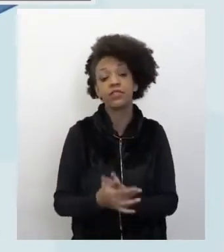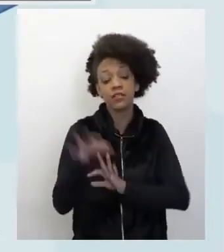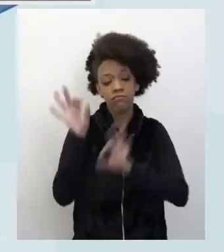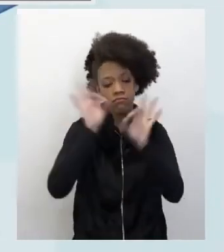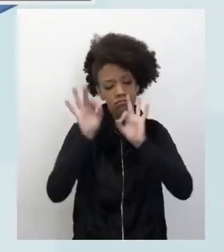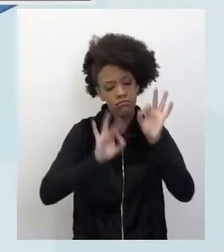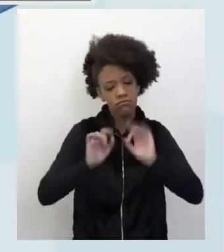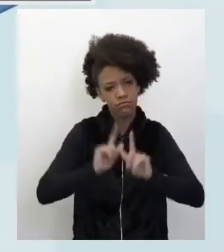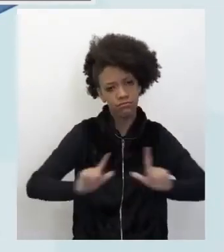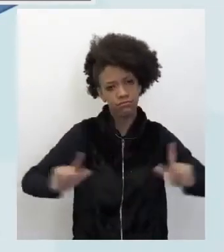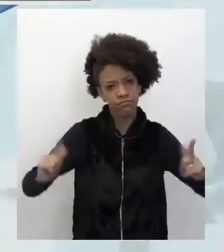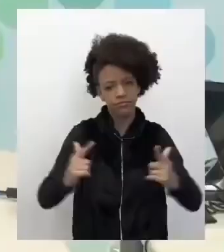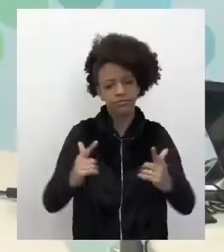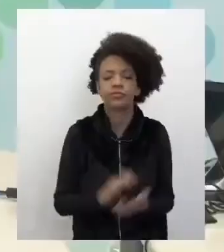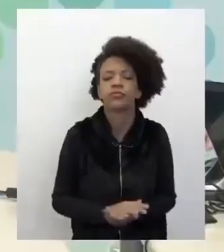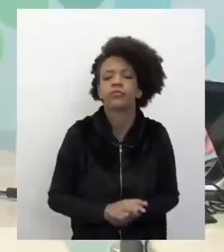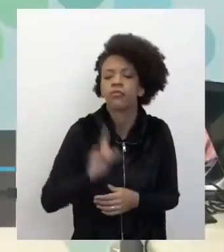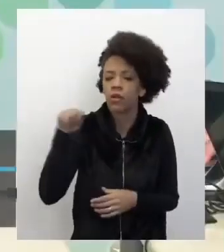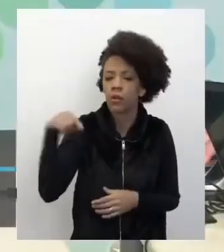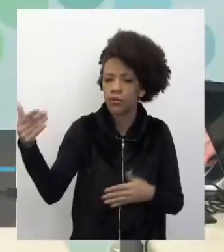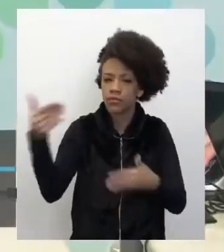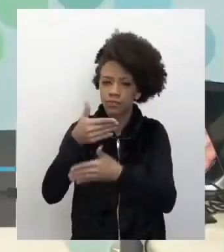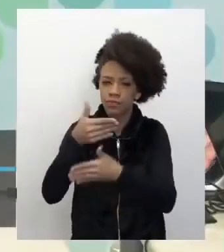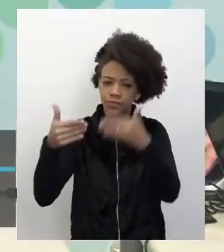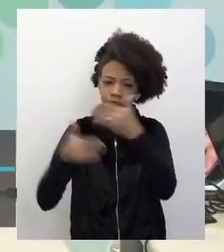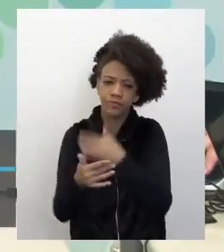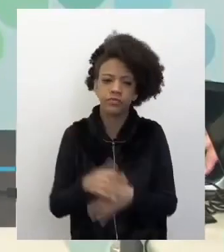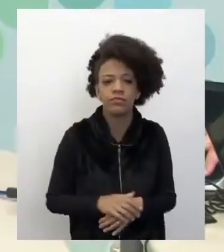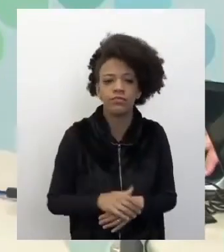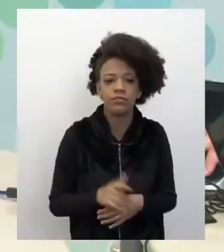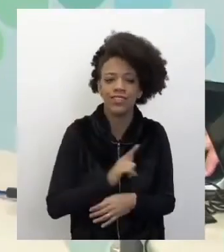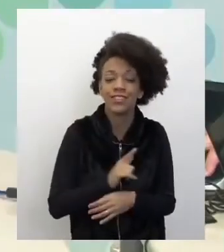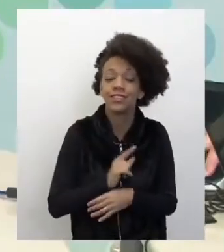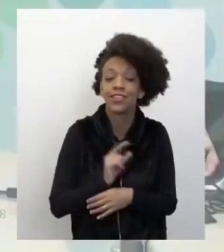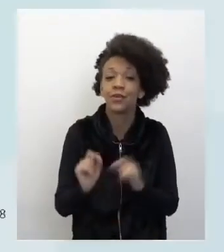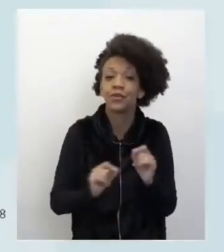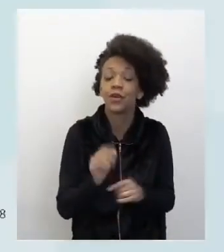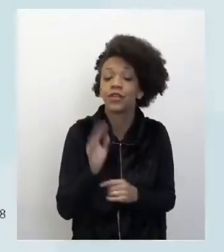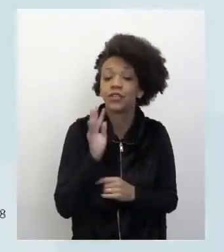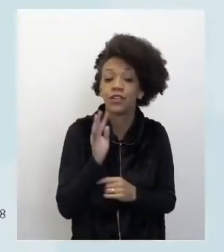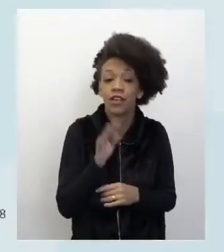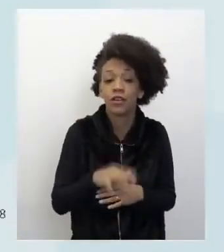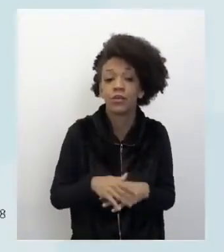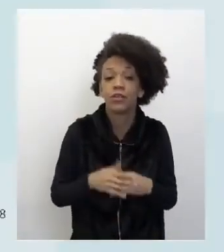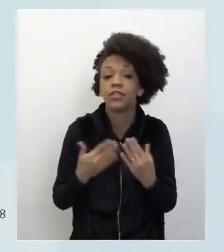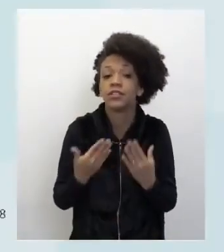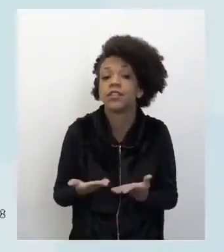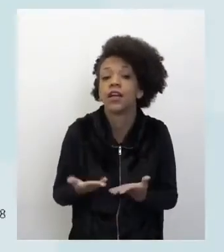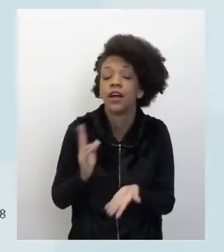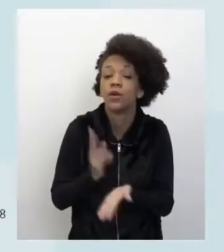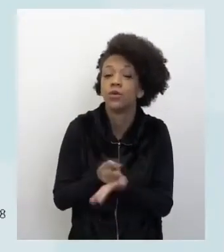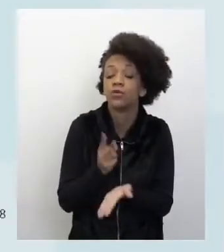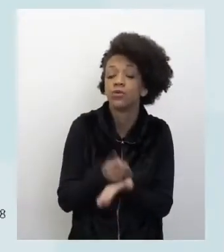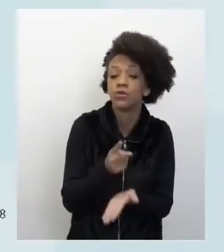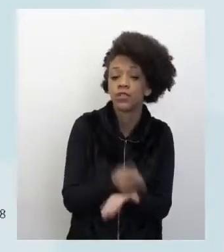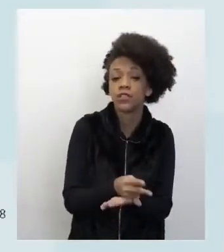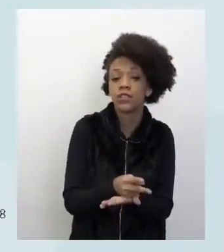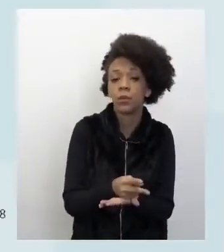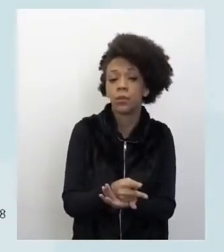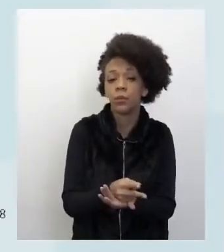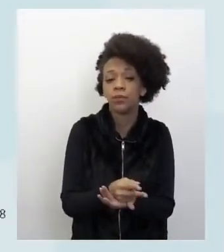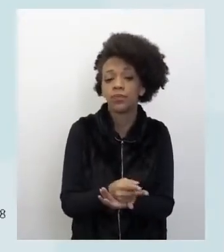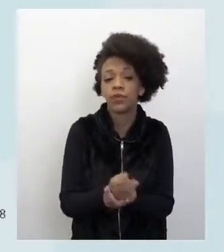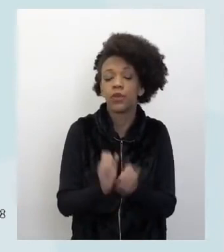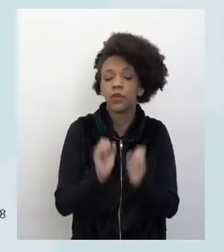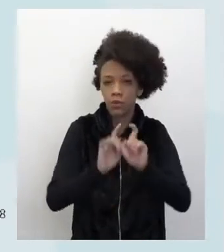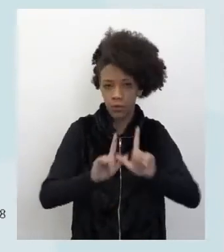mapa. E no nosso próximo slide, a gente tem uma coisa que é muito bacana, que seria a continuação, do